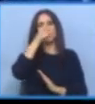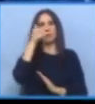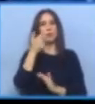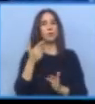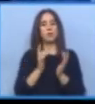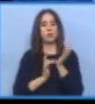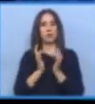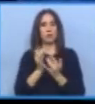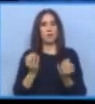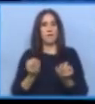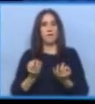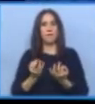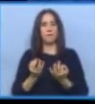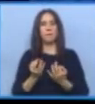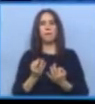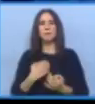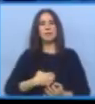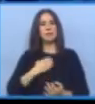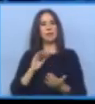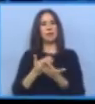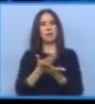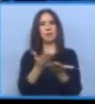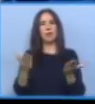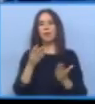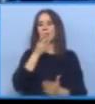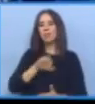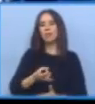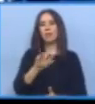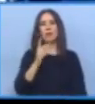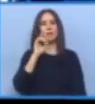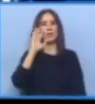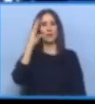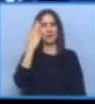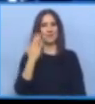Jesus também faz-lhes sentir a importância do perdão.